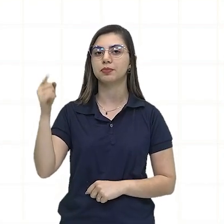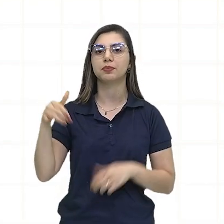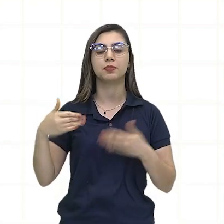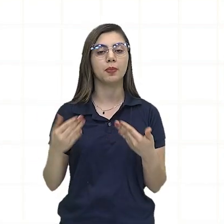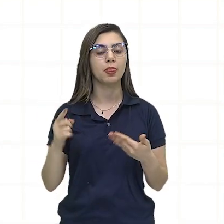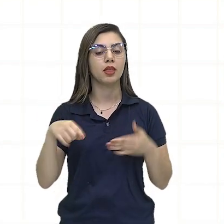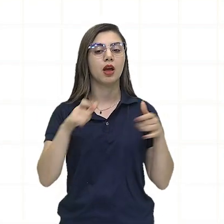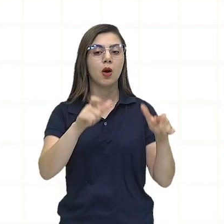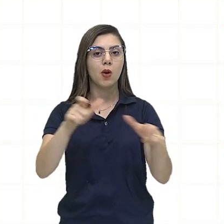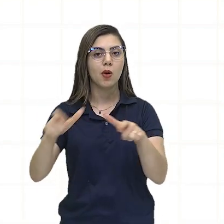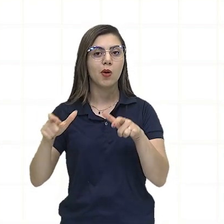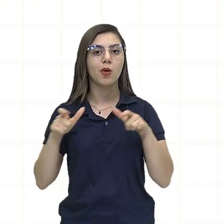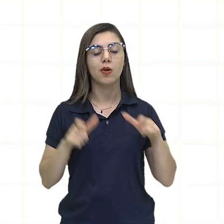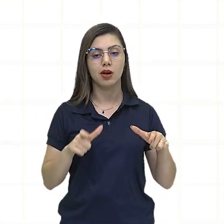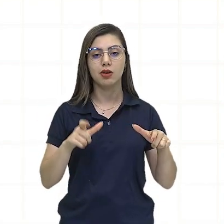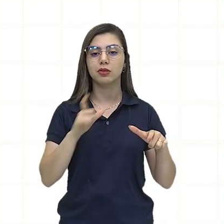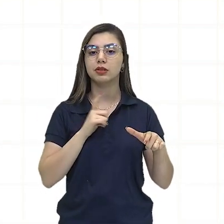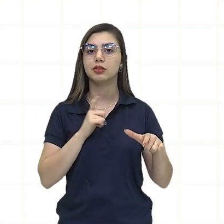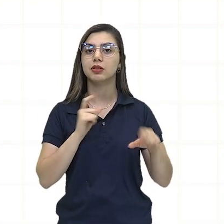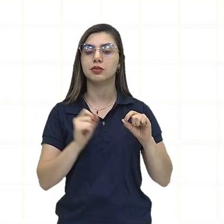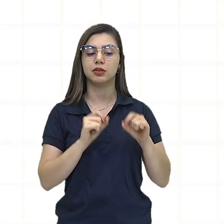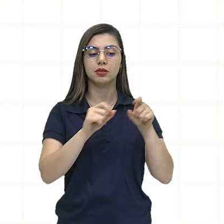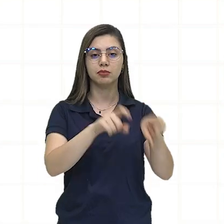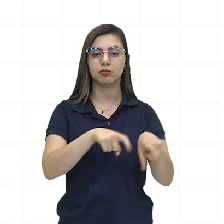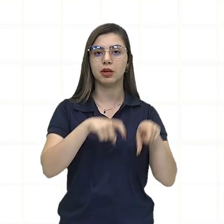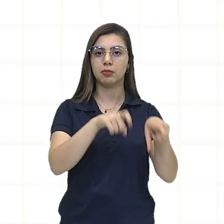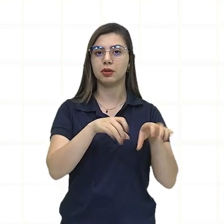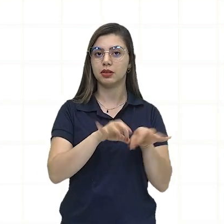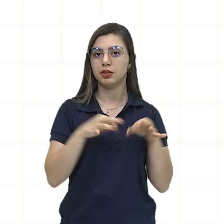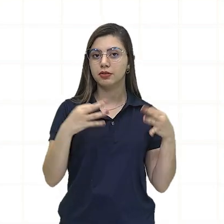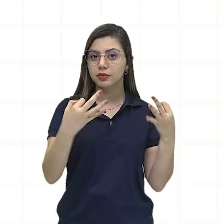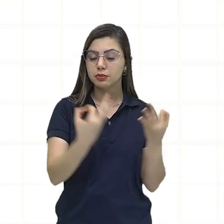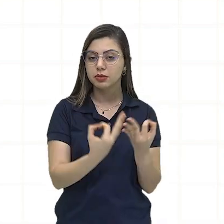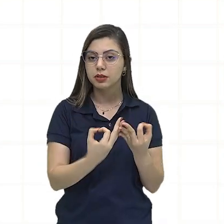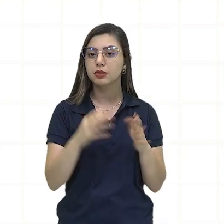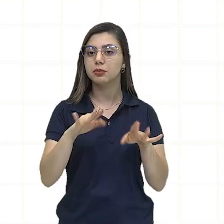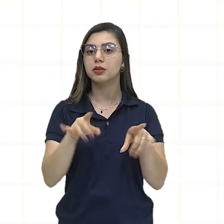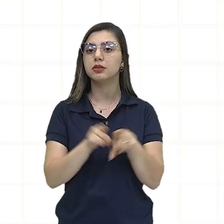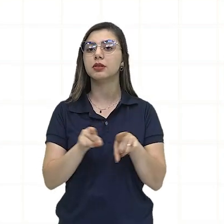estabelecimentos agropecuários familiar, né, e